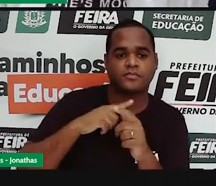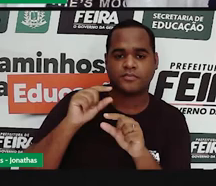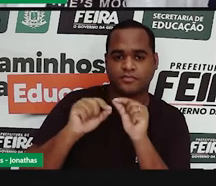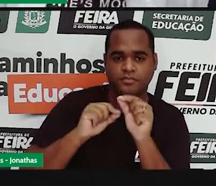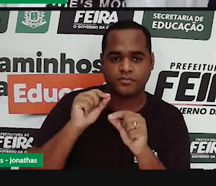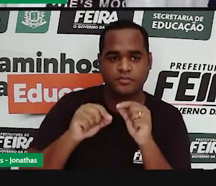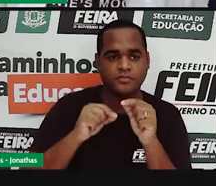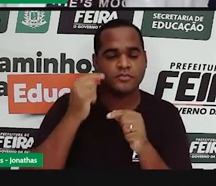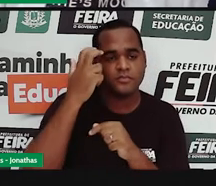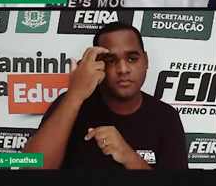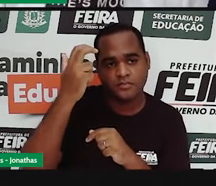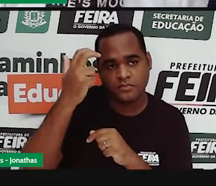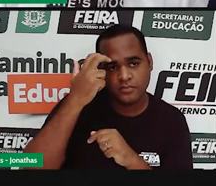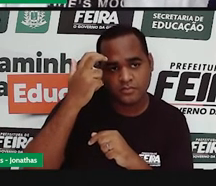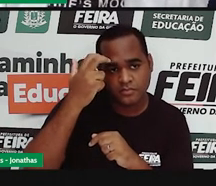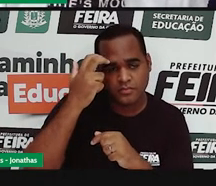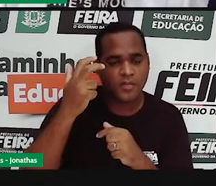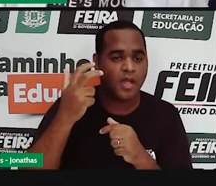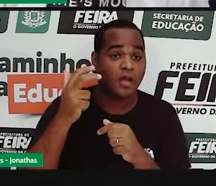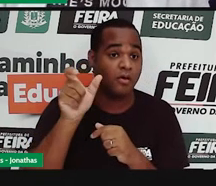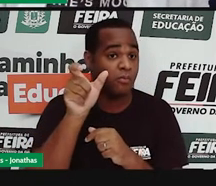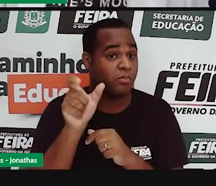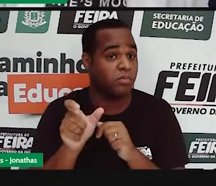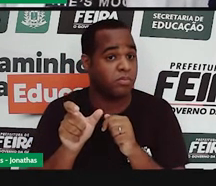de sua inteligência, a força de sua